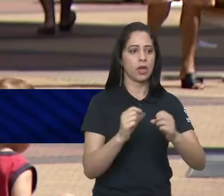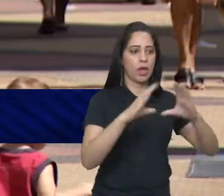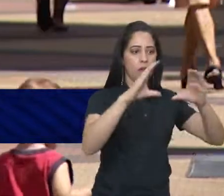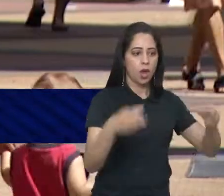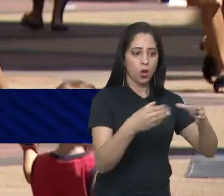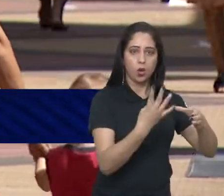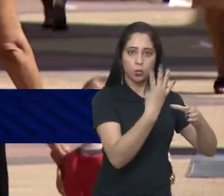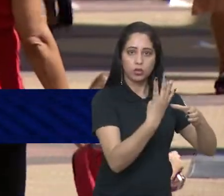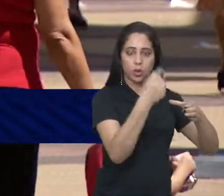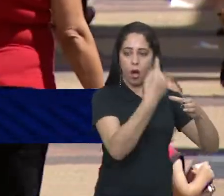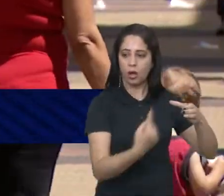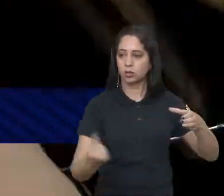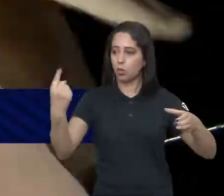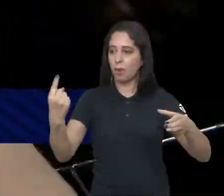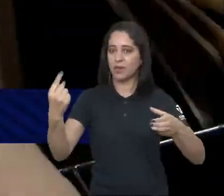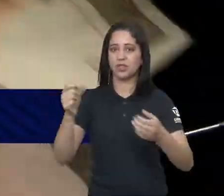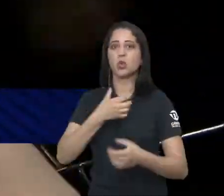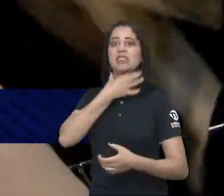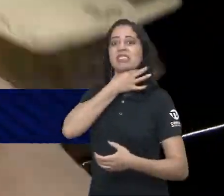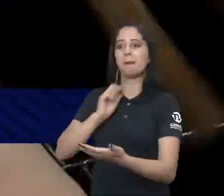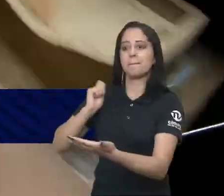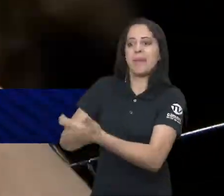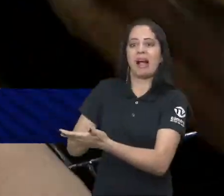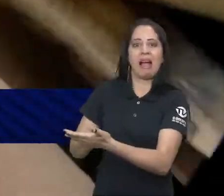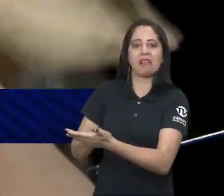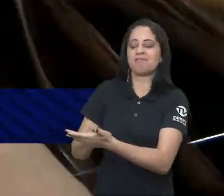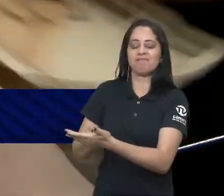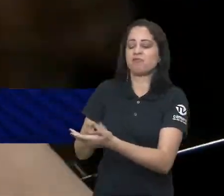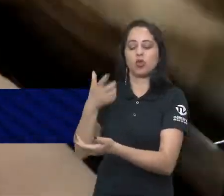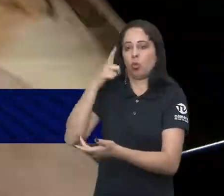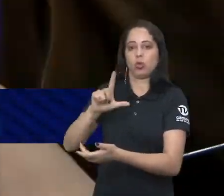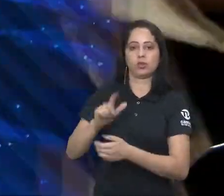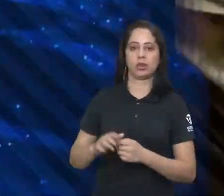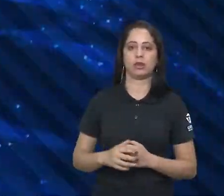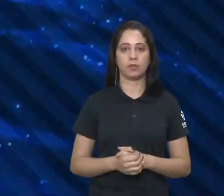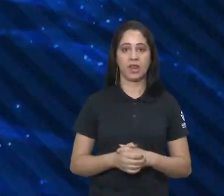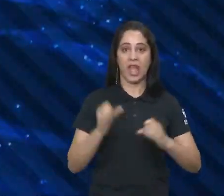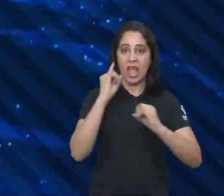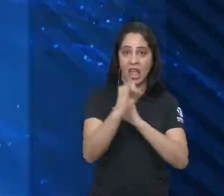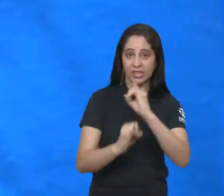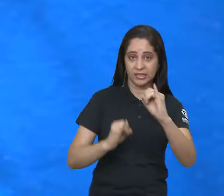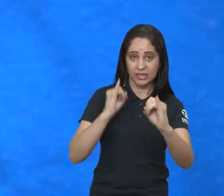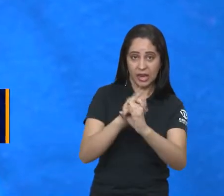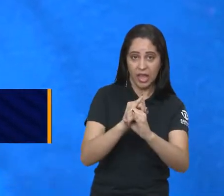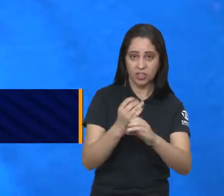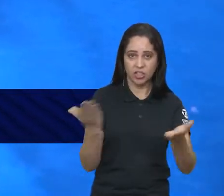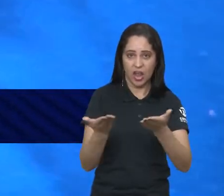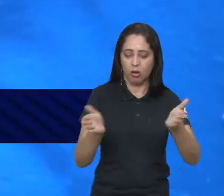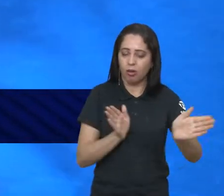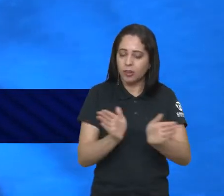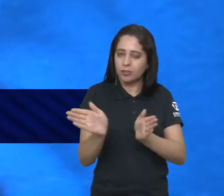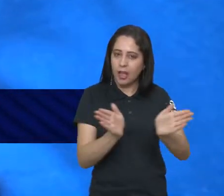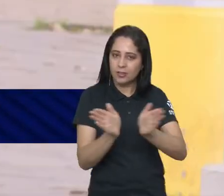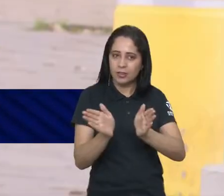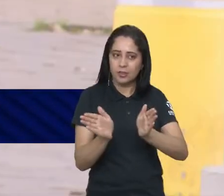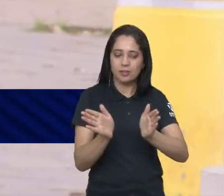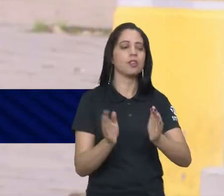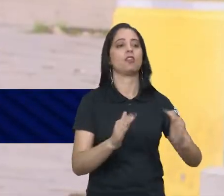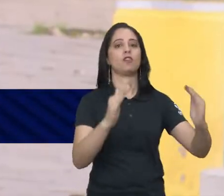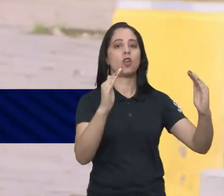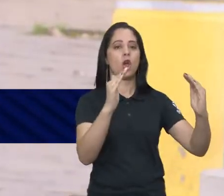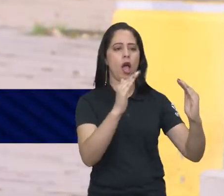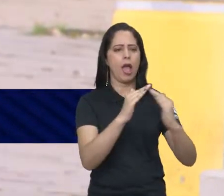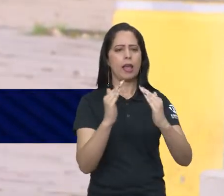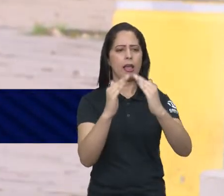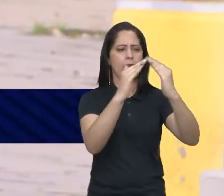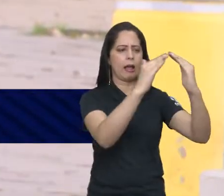cada 4 brasileiros não consegue pagar todas as contas no final do mês. Cresce o acesso à internet.